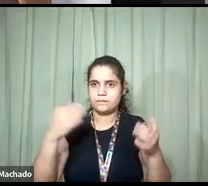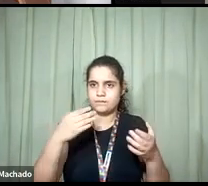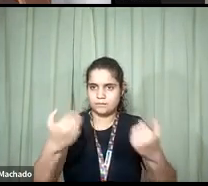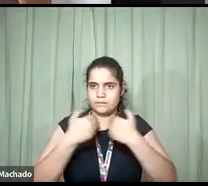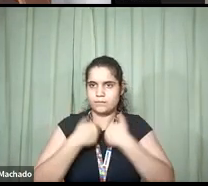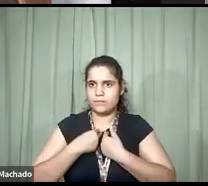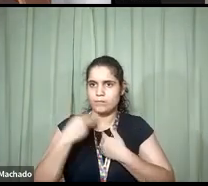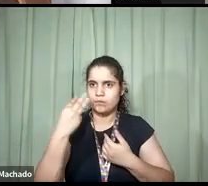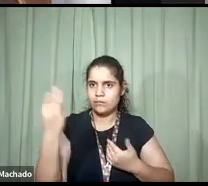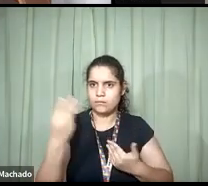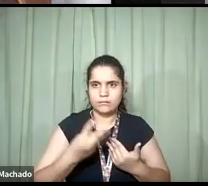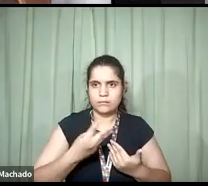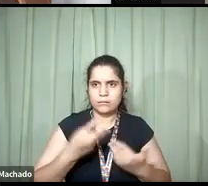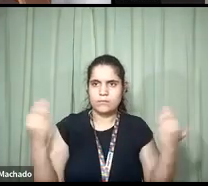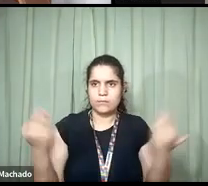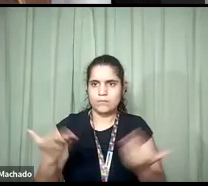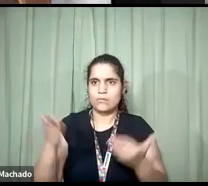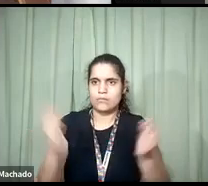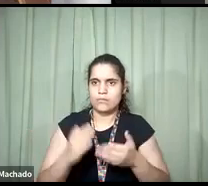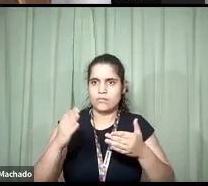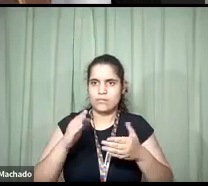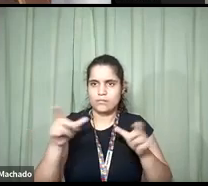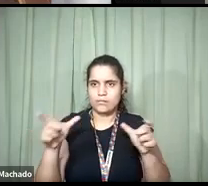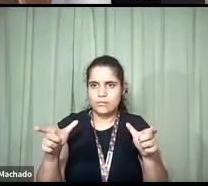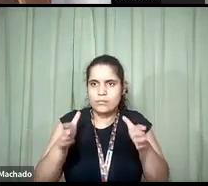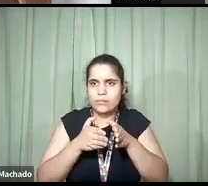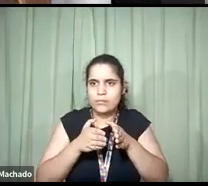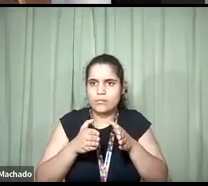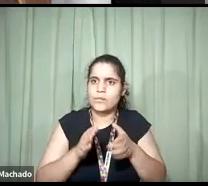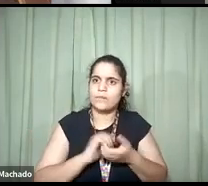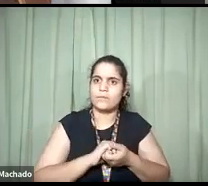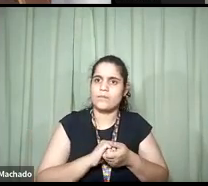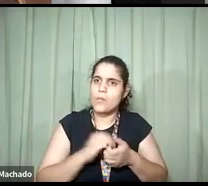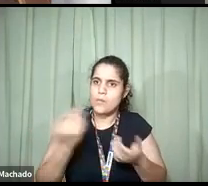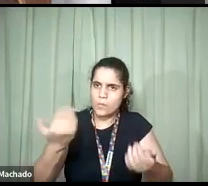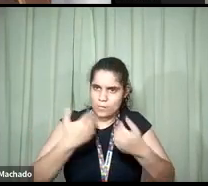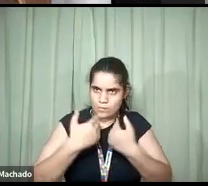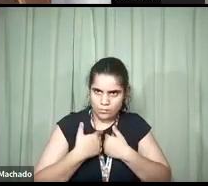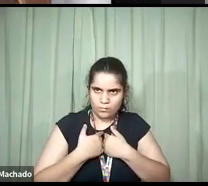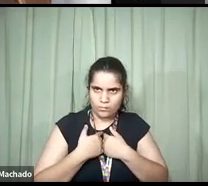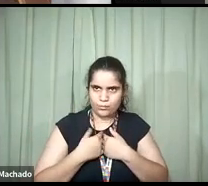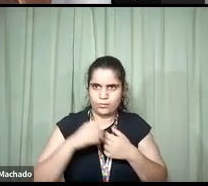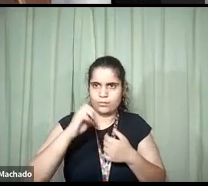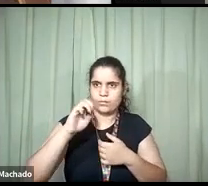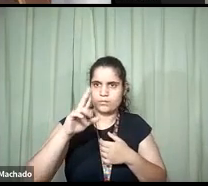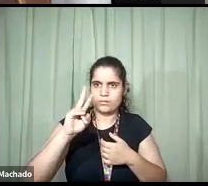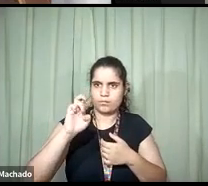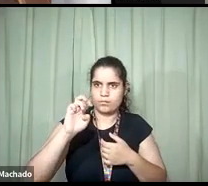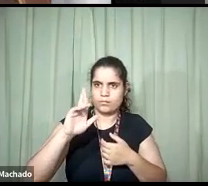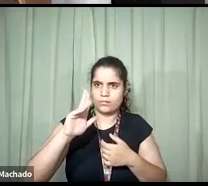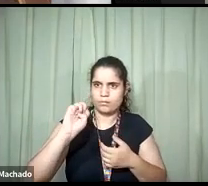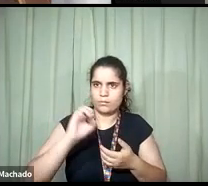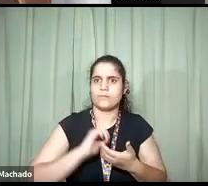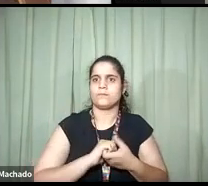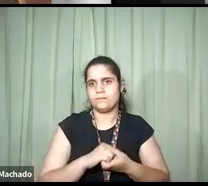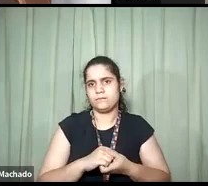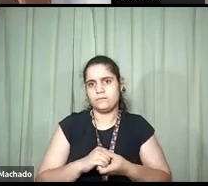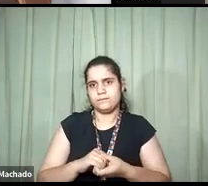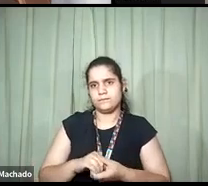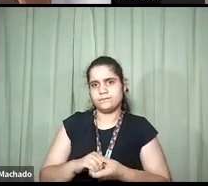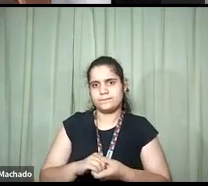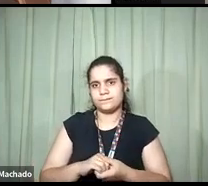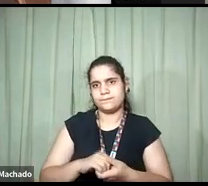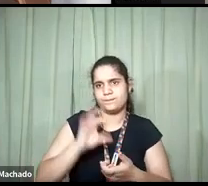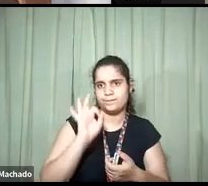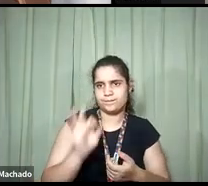antes, hoje é muito menor a taxa de autistas severamente comprometidos. Com